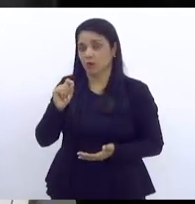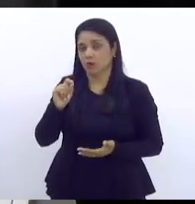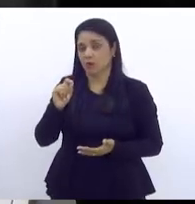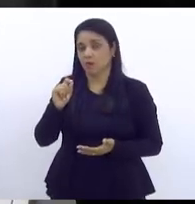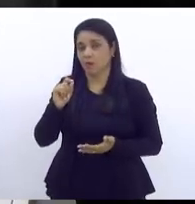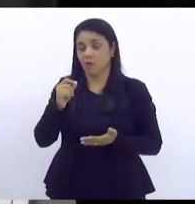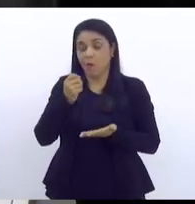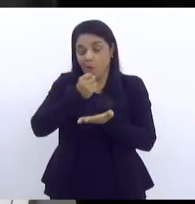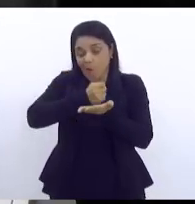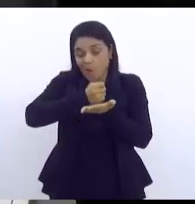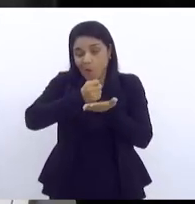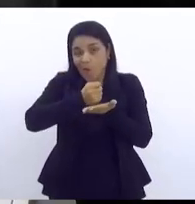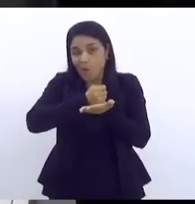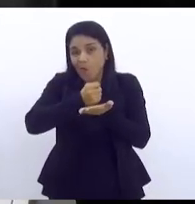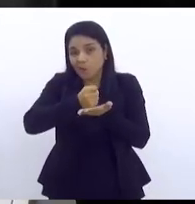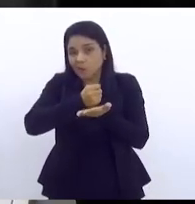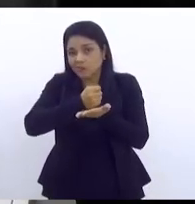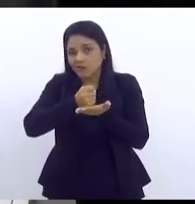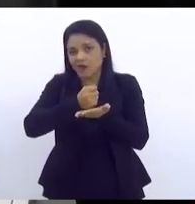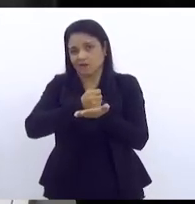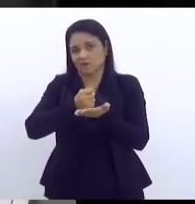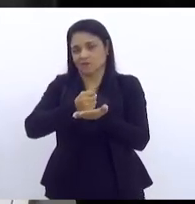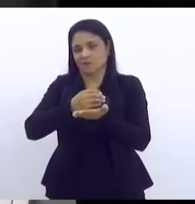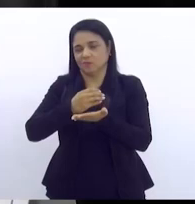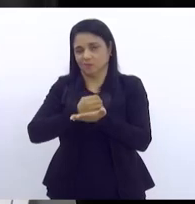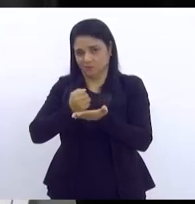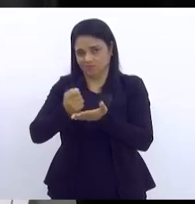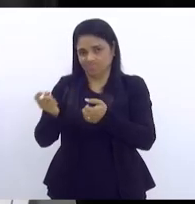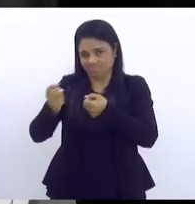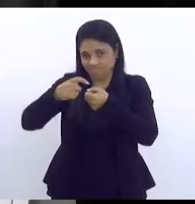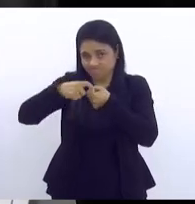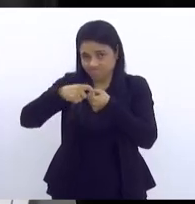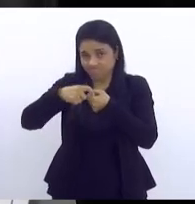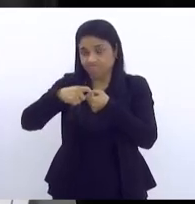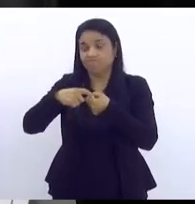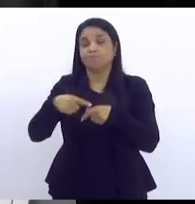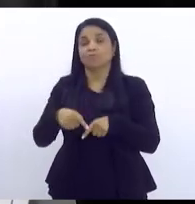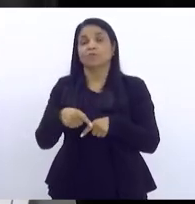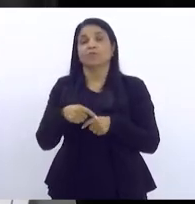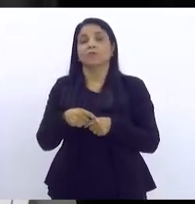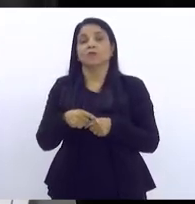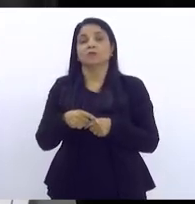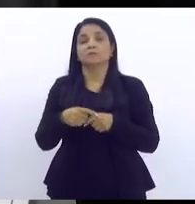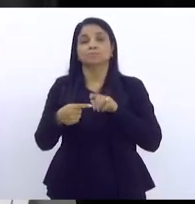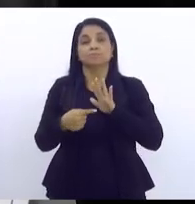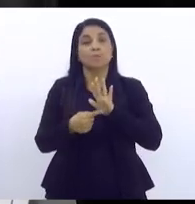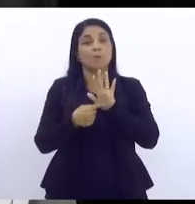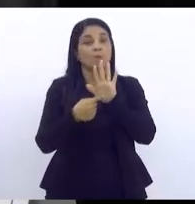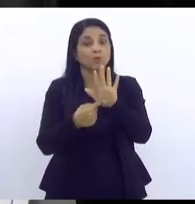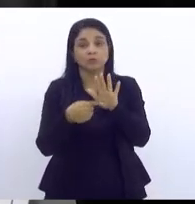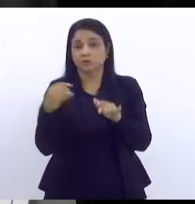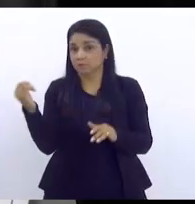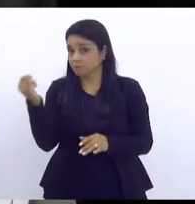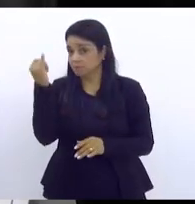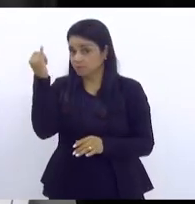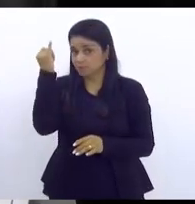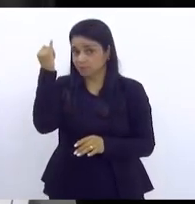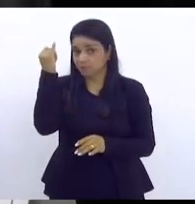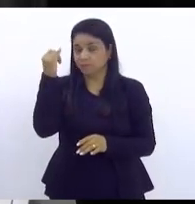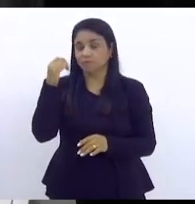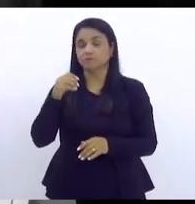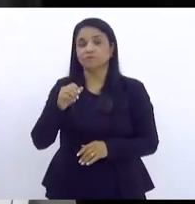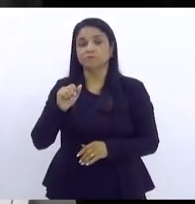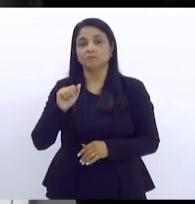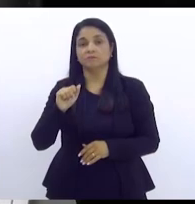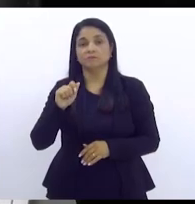do contrato do contrato de concessão E aí é importante a gente eh destacar aqui que a agência